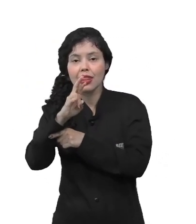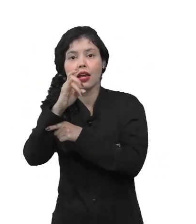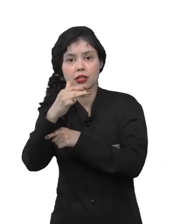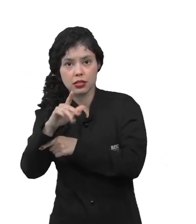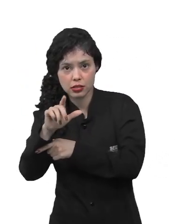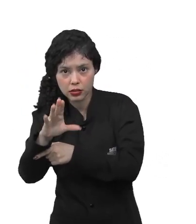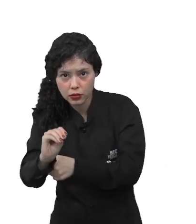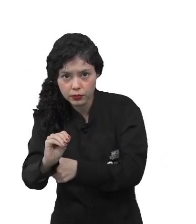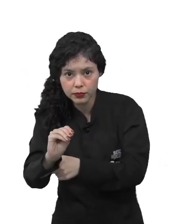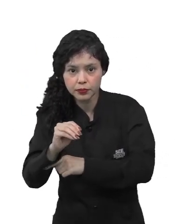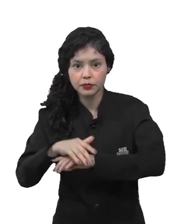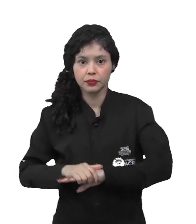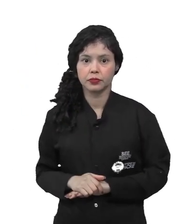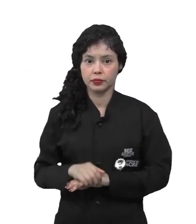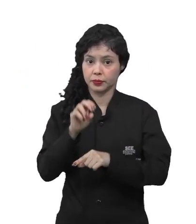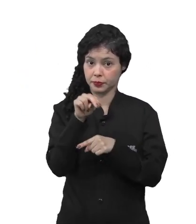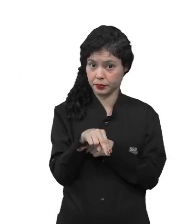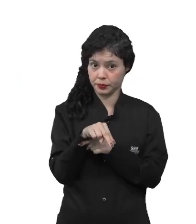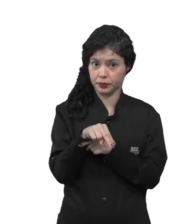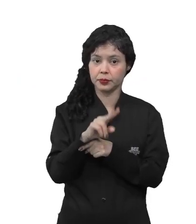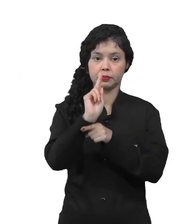vamos lá, ó.